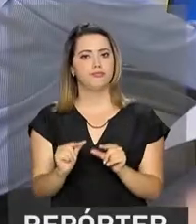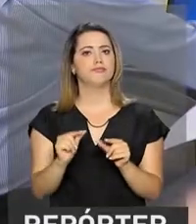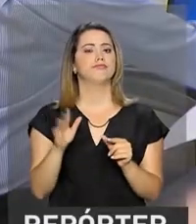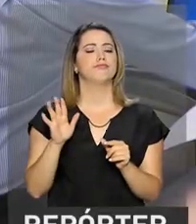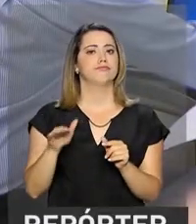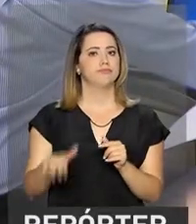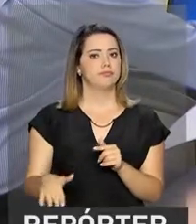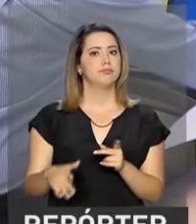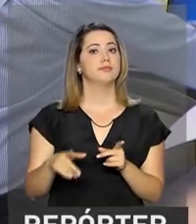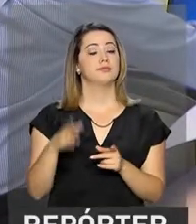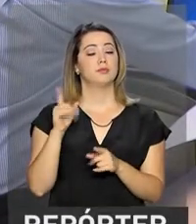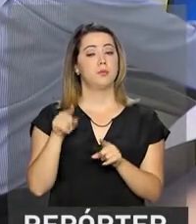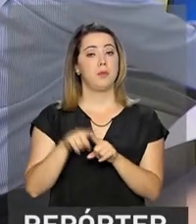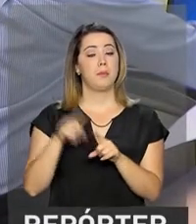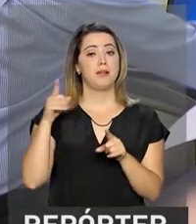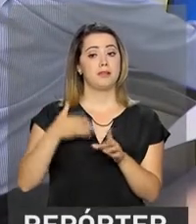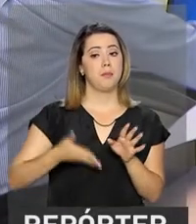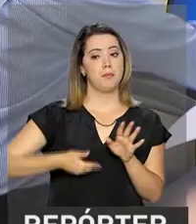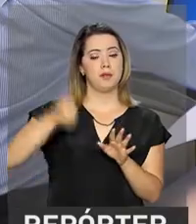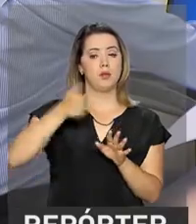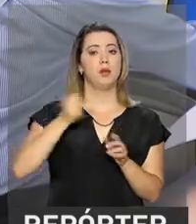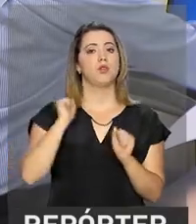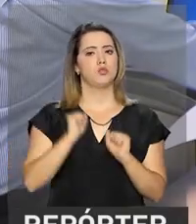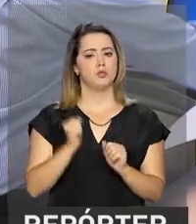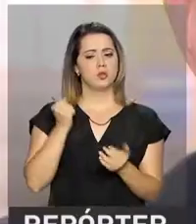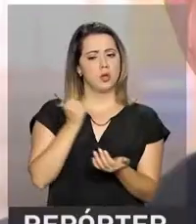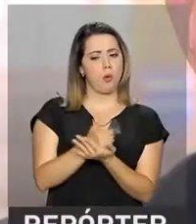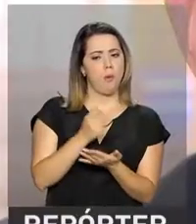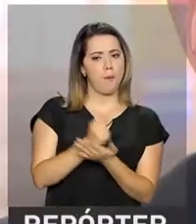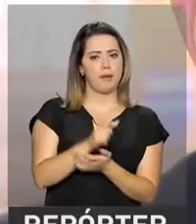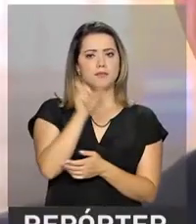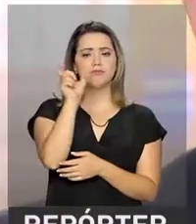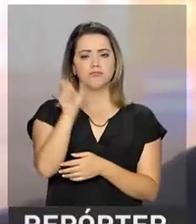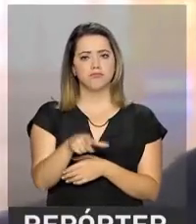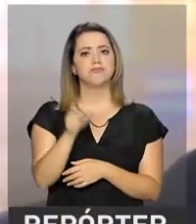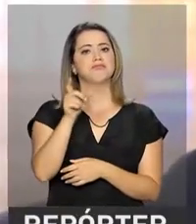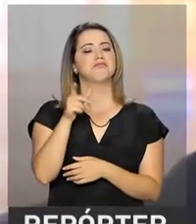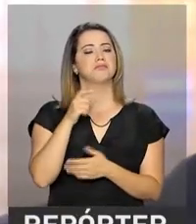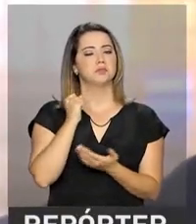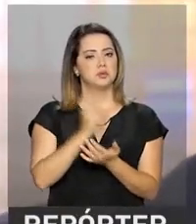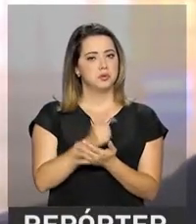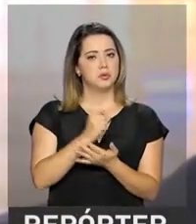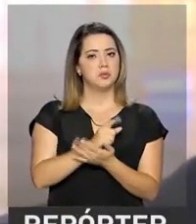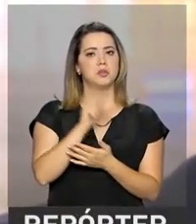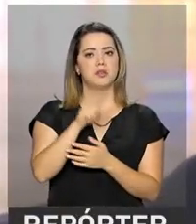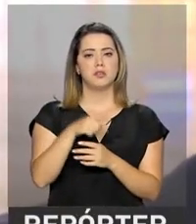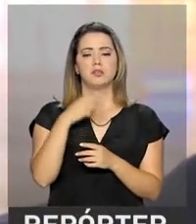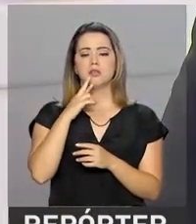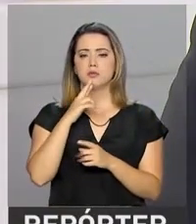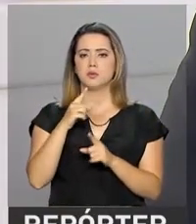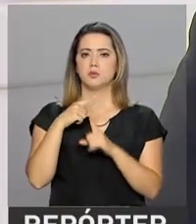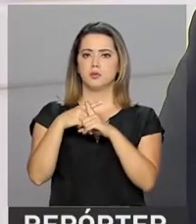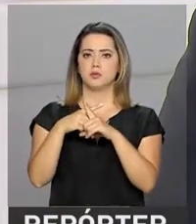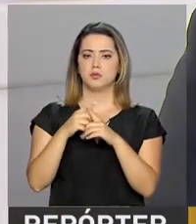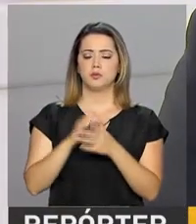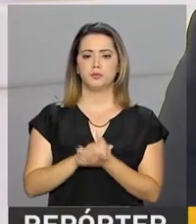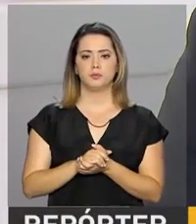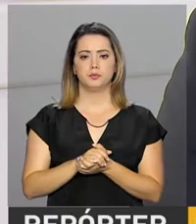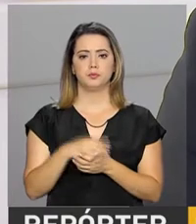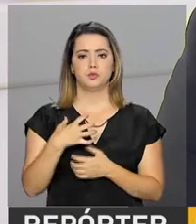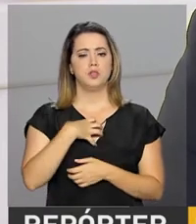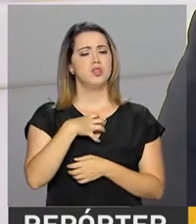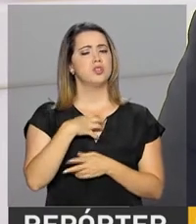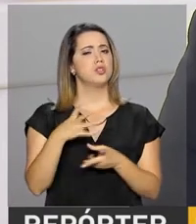mas a melhora no poder de compra do consumidor para eles é o maior responsável pelo desempenho positivo o objetivo era